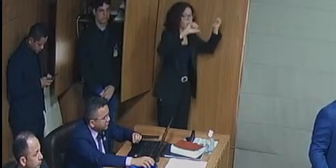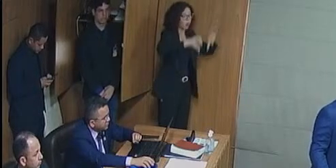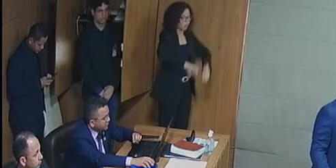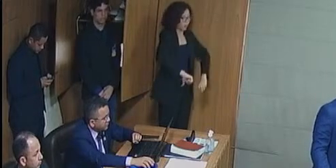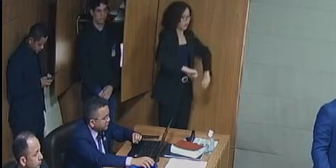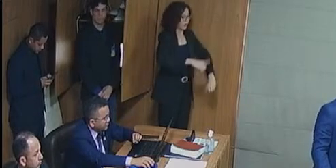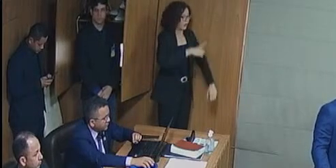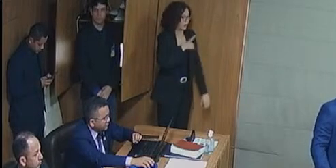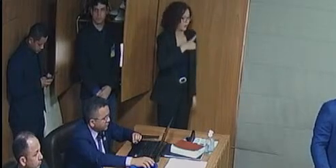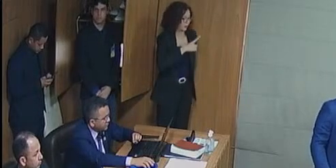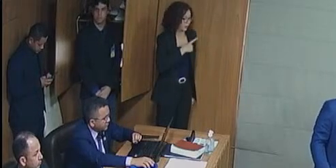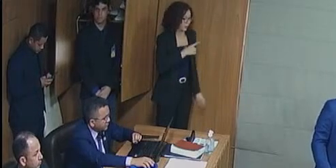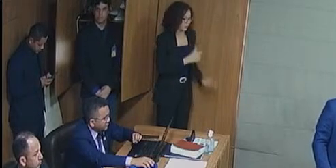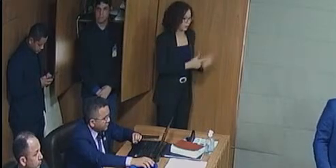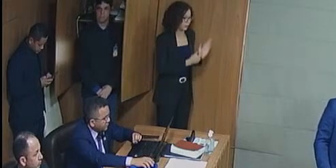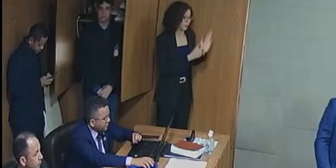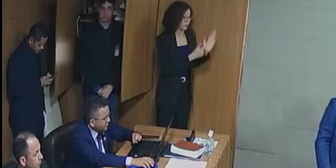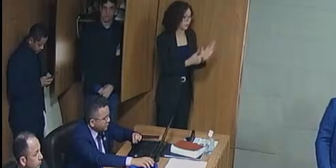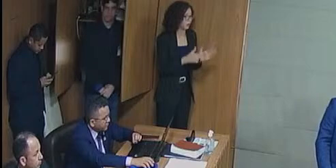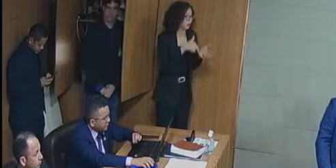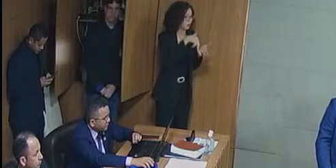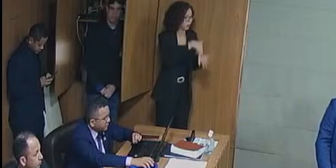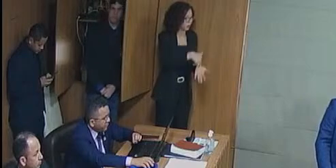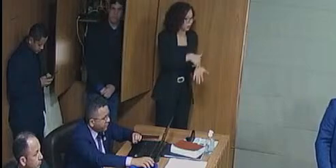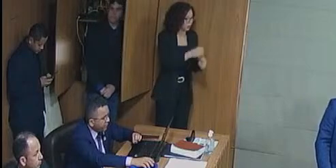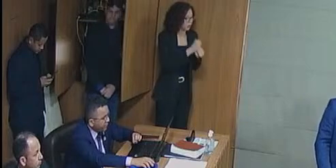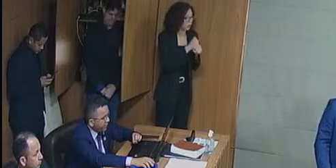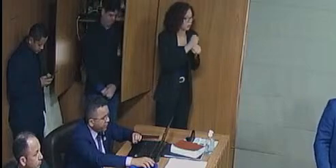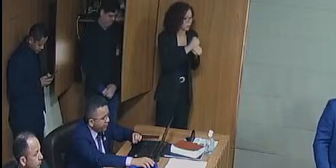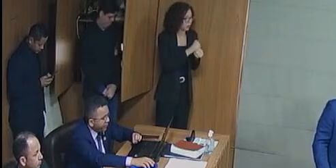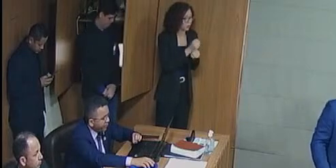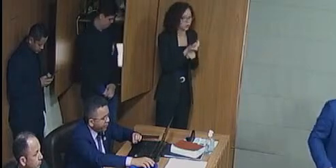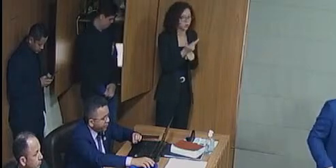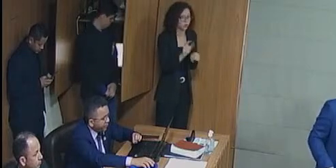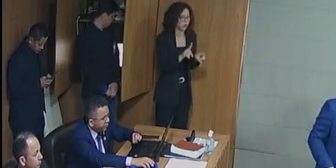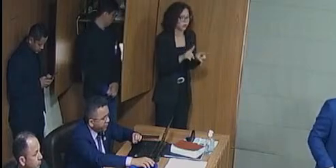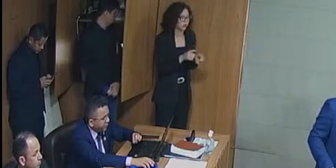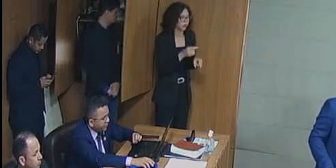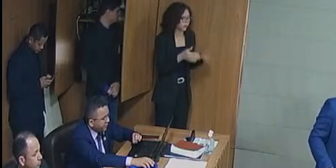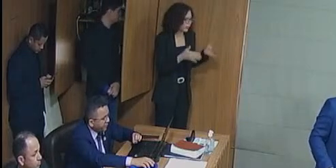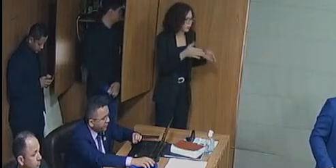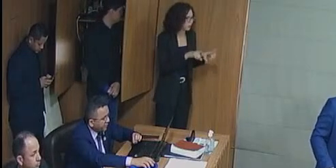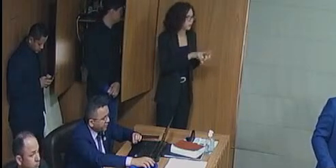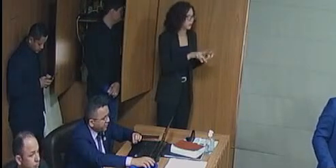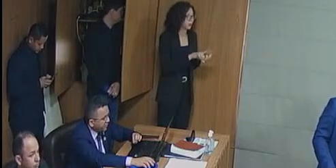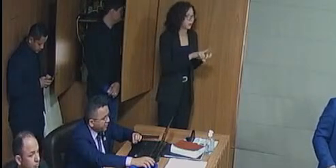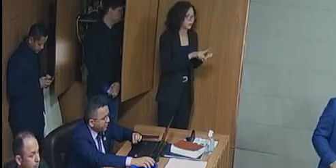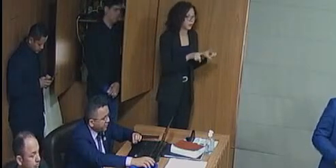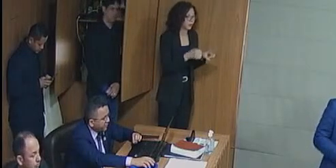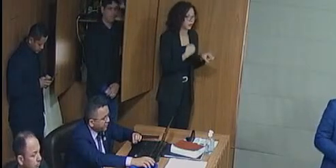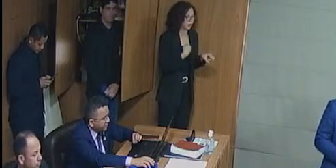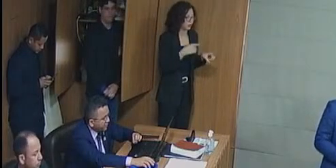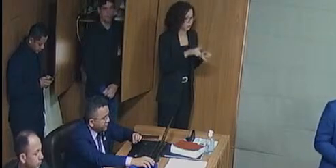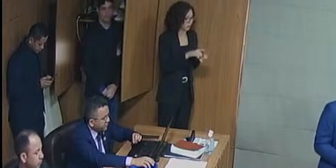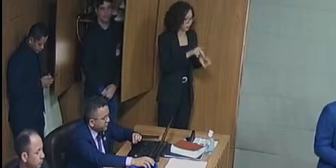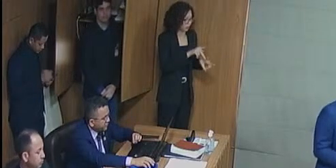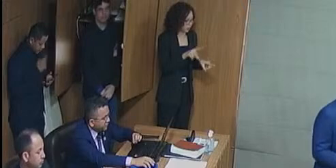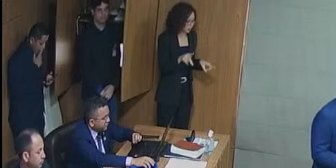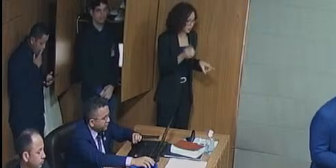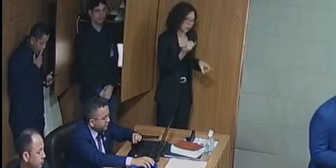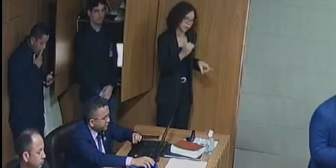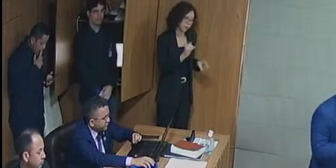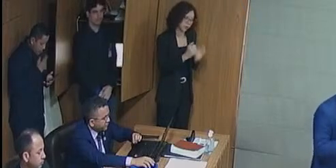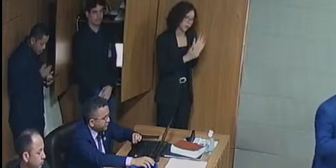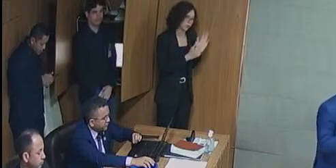tenha apresentado aqui na Tribuna neste ano e outras épocas mas se eu como presidente deste poder não